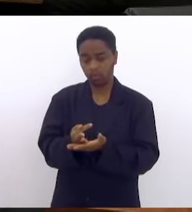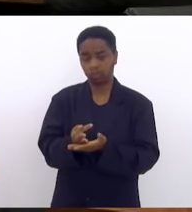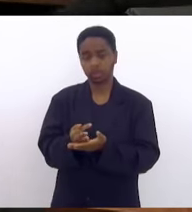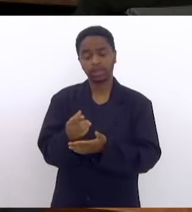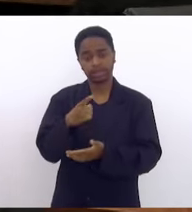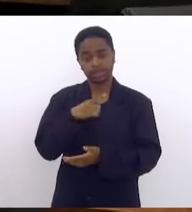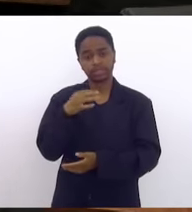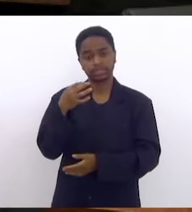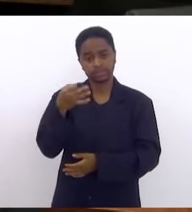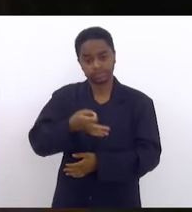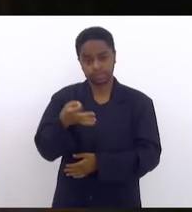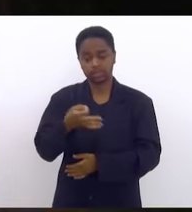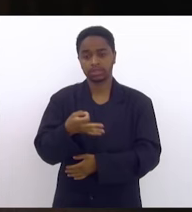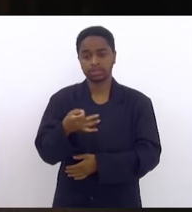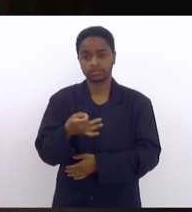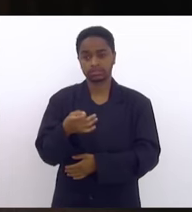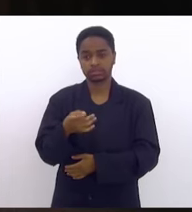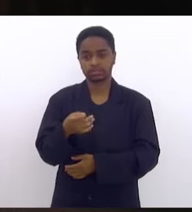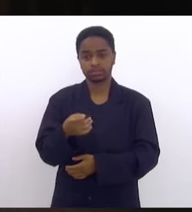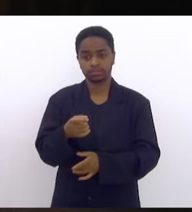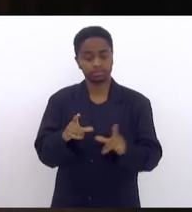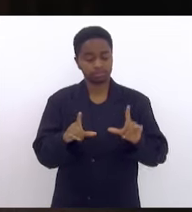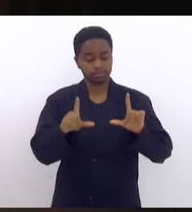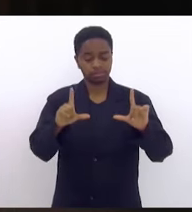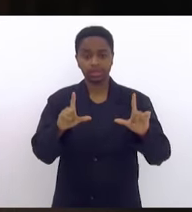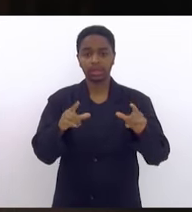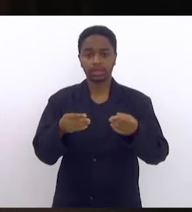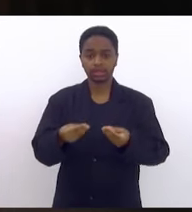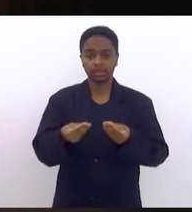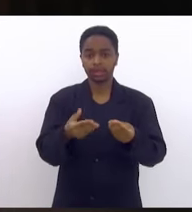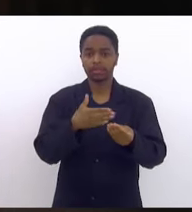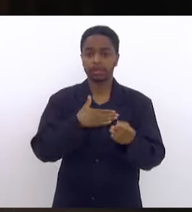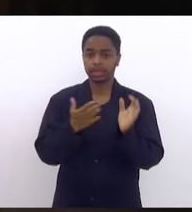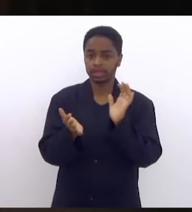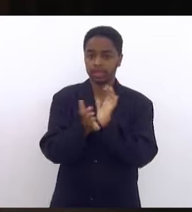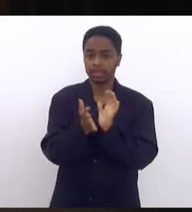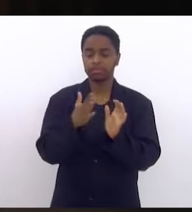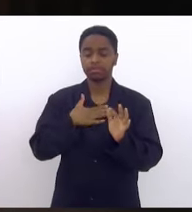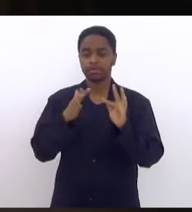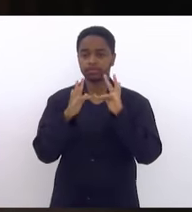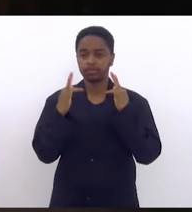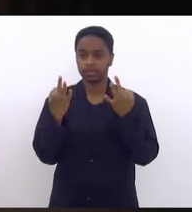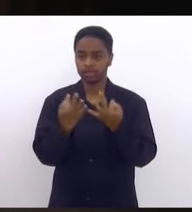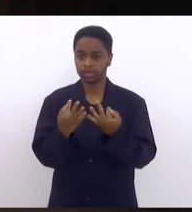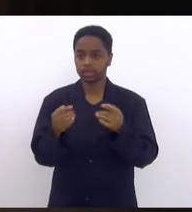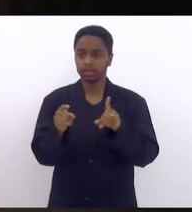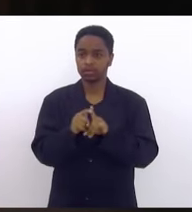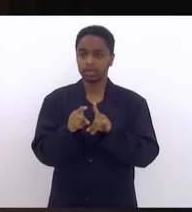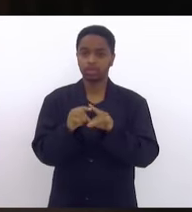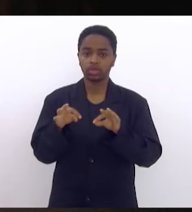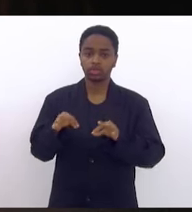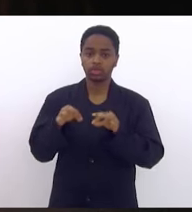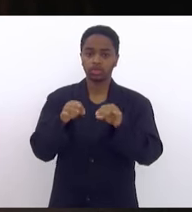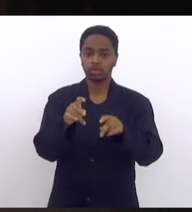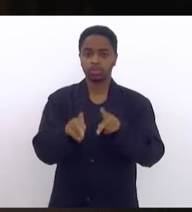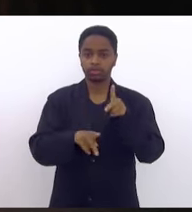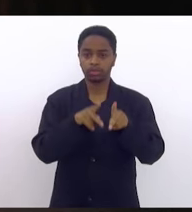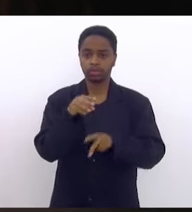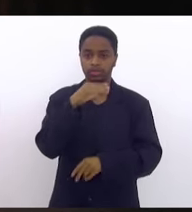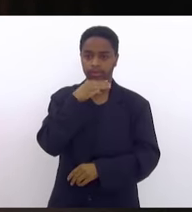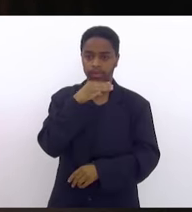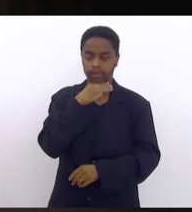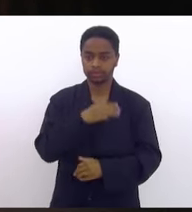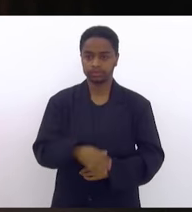ter certeza, Luiz, que isso aqui é para toda a minha equipe, para toda a minha família e para todos os cidadãos de